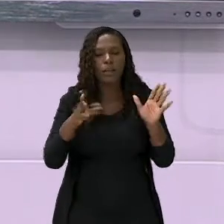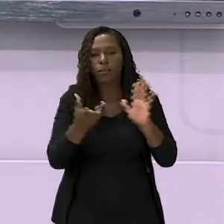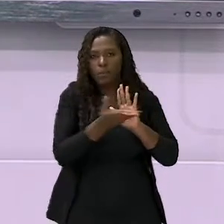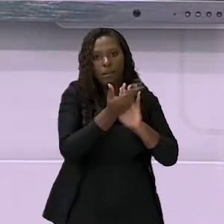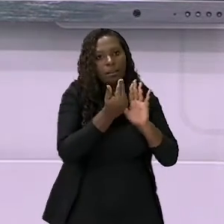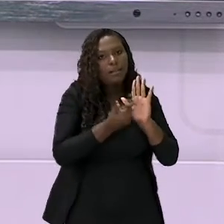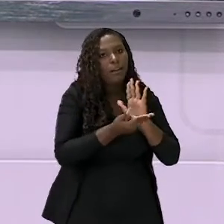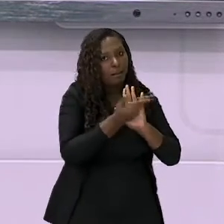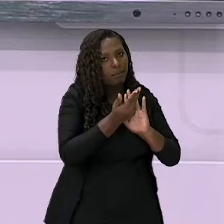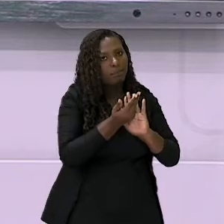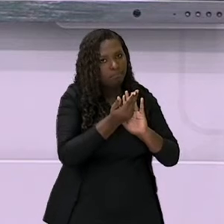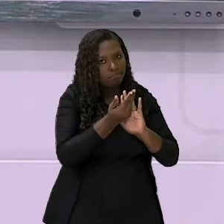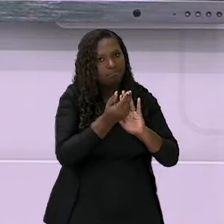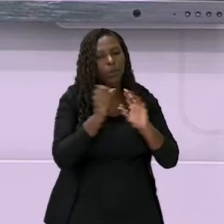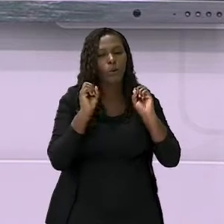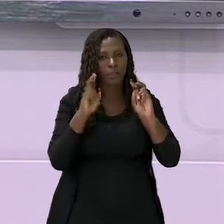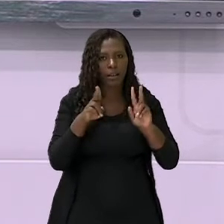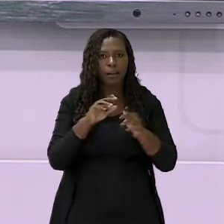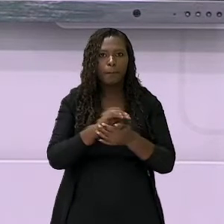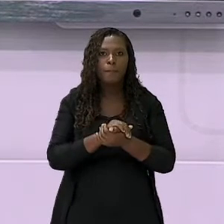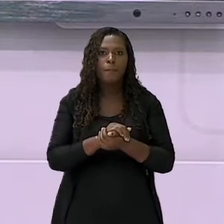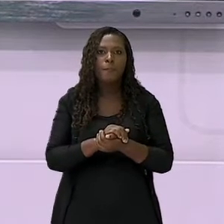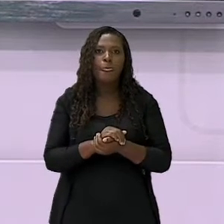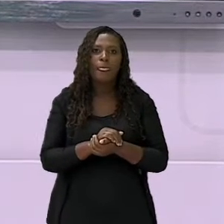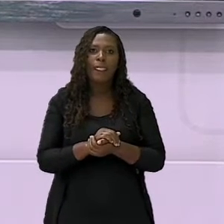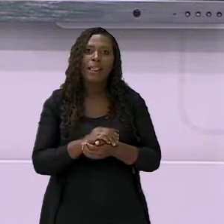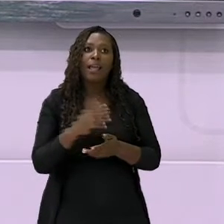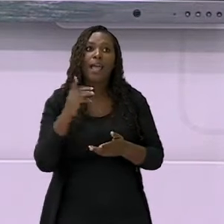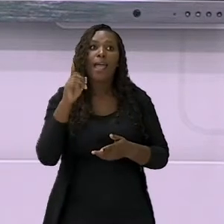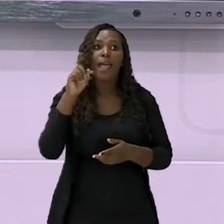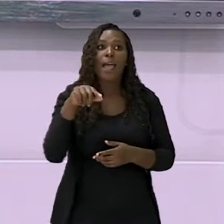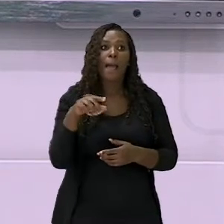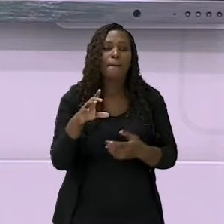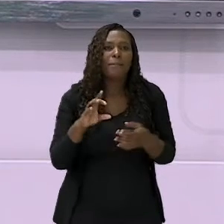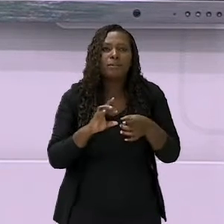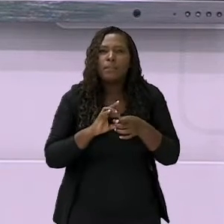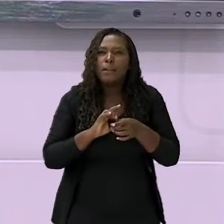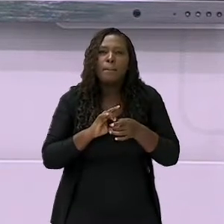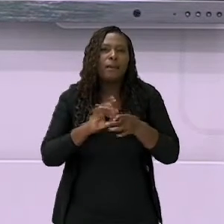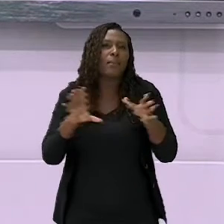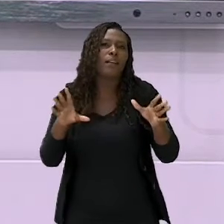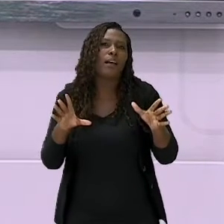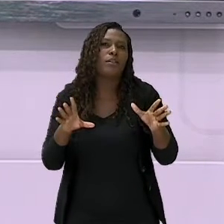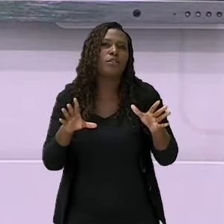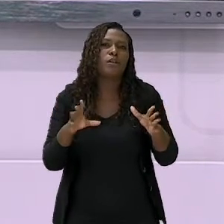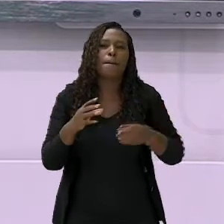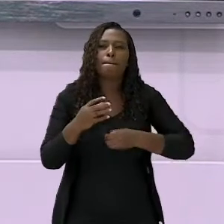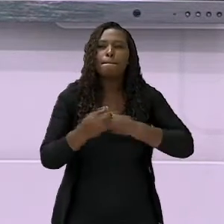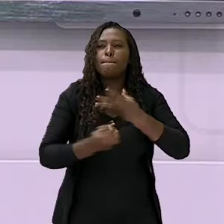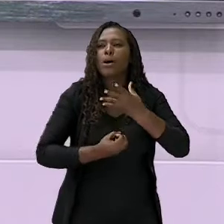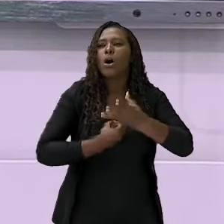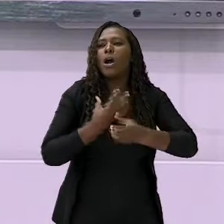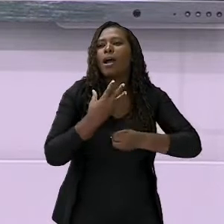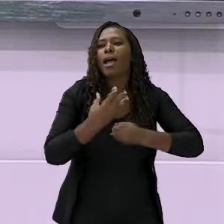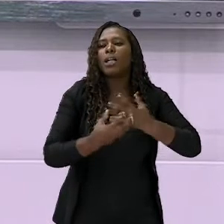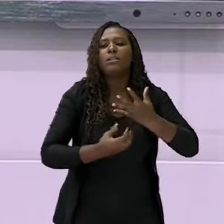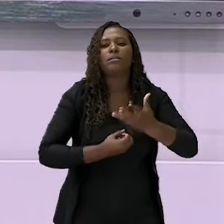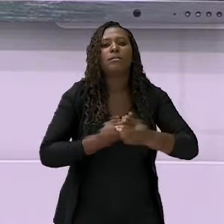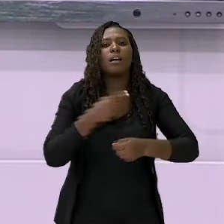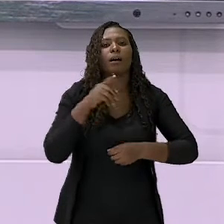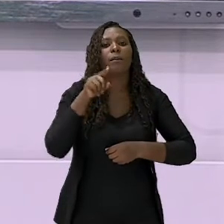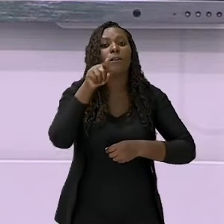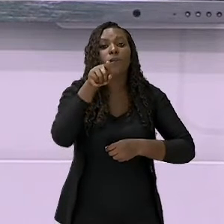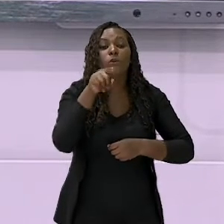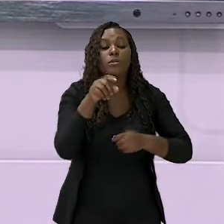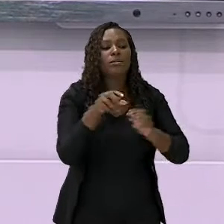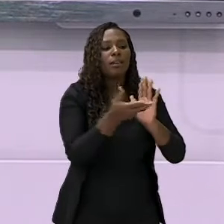essa liberdade. Podemos dizer que é uma licença poética para o desenho. Então, se eu